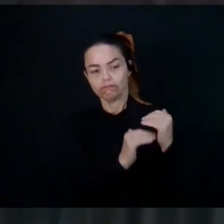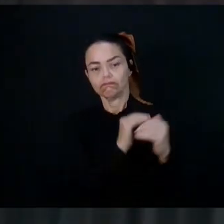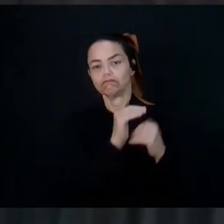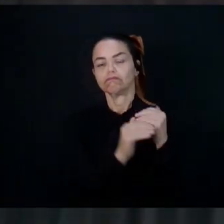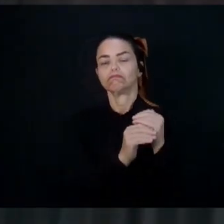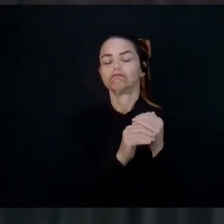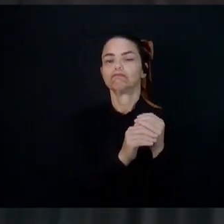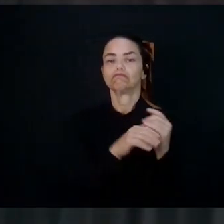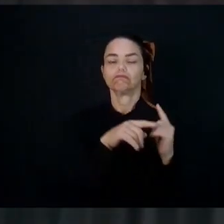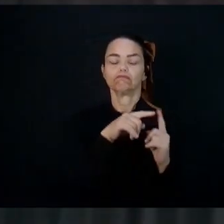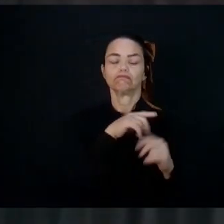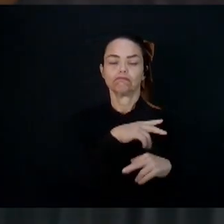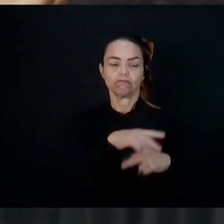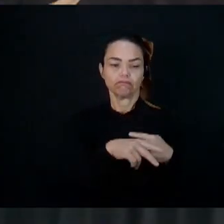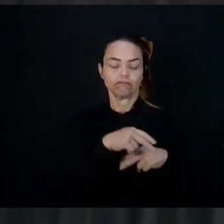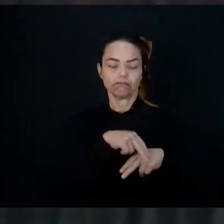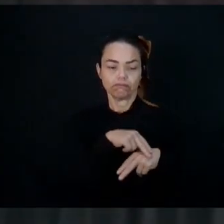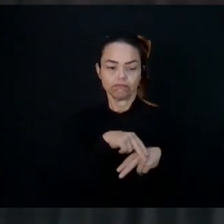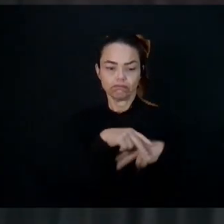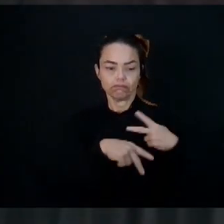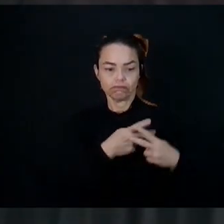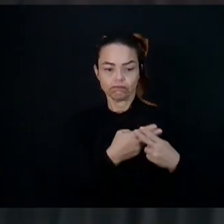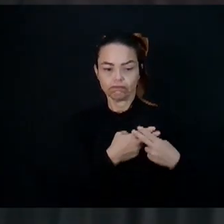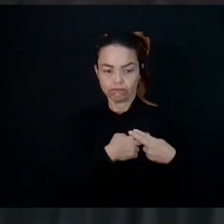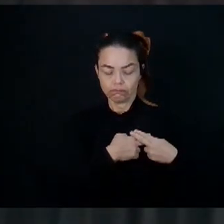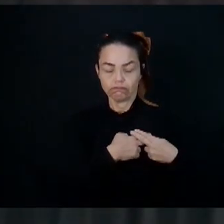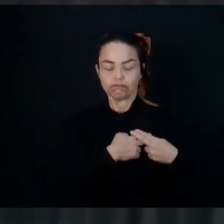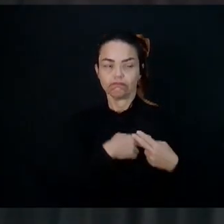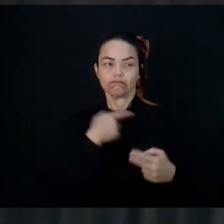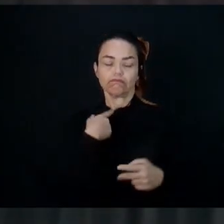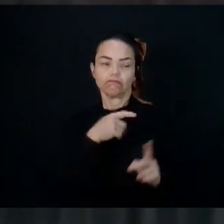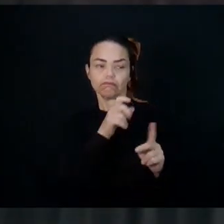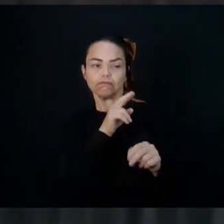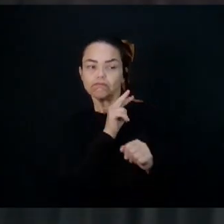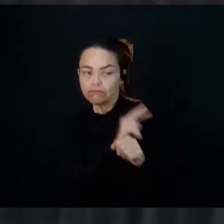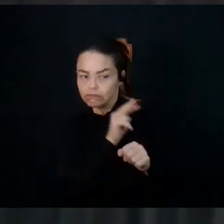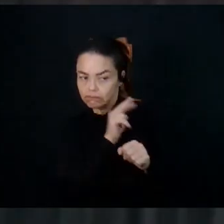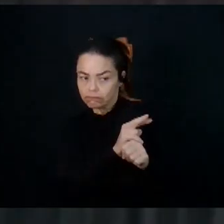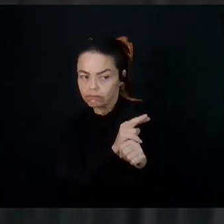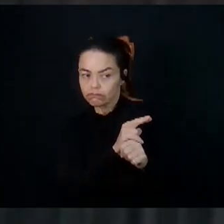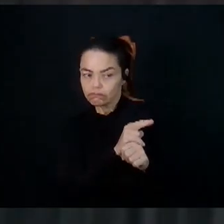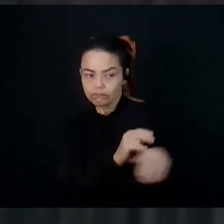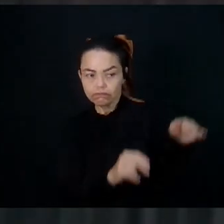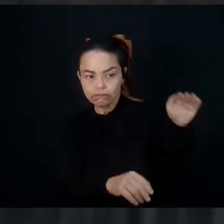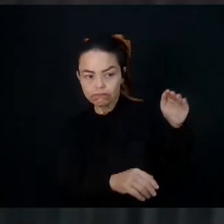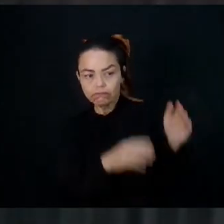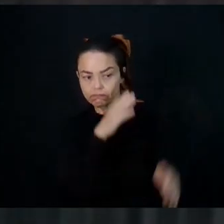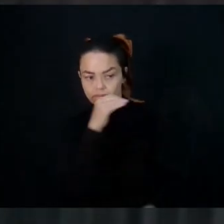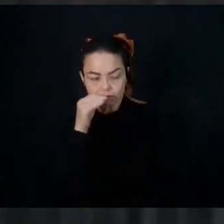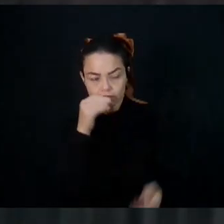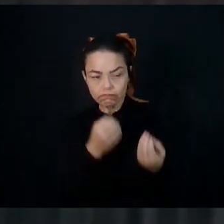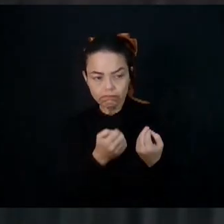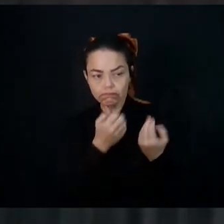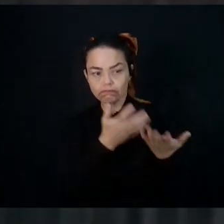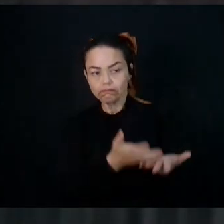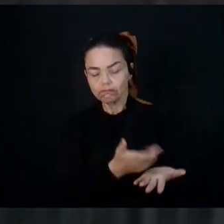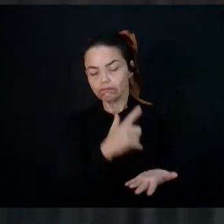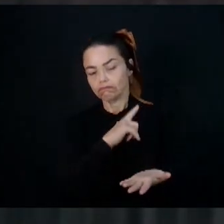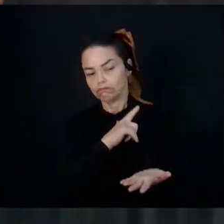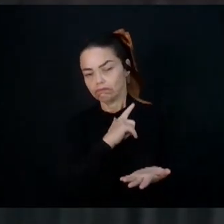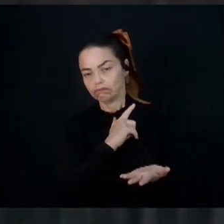de pensar, eu idealizei um cuidado, idealizei um adolescente, eu ofereci tudo que eu tinha